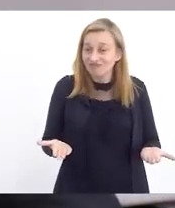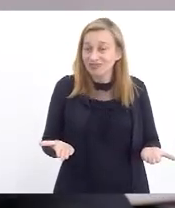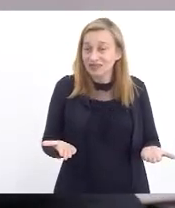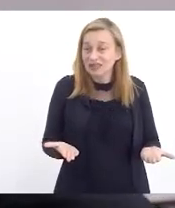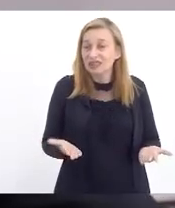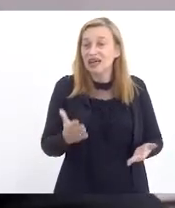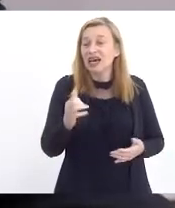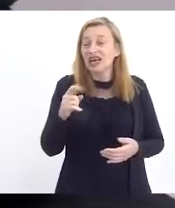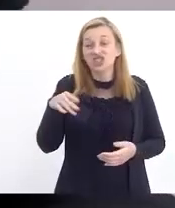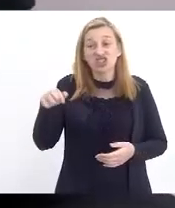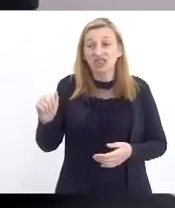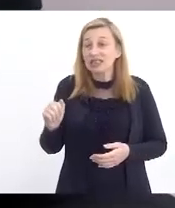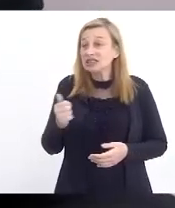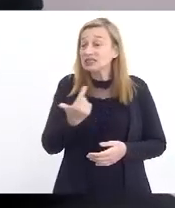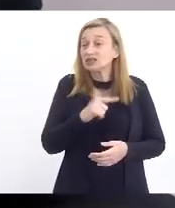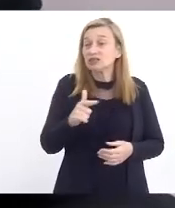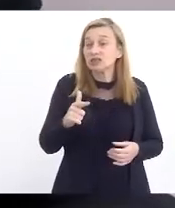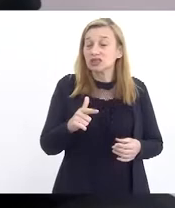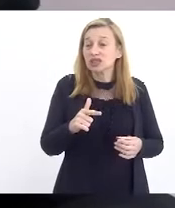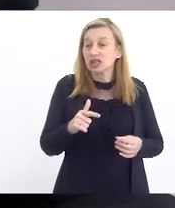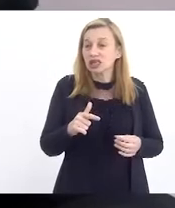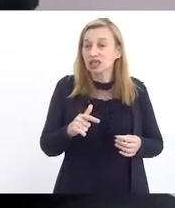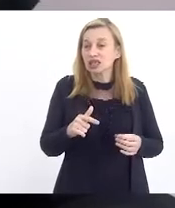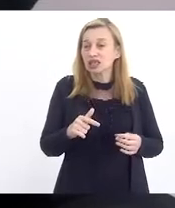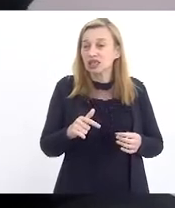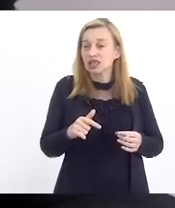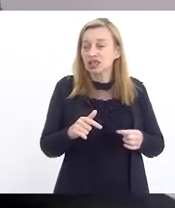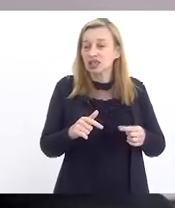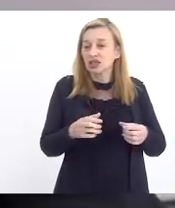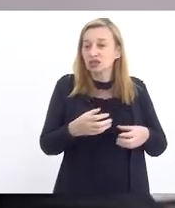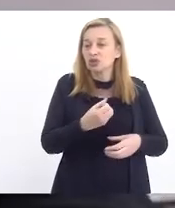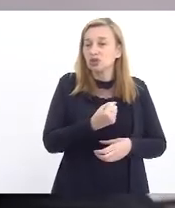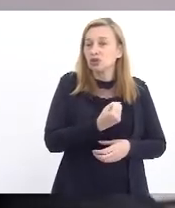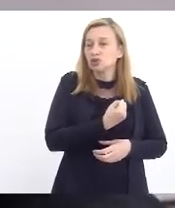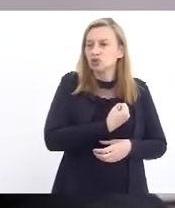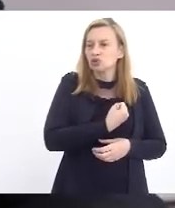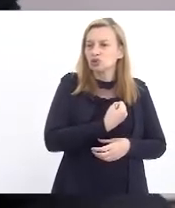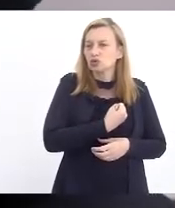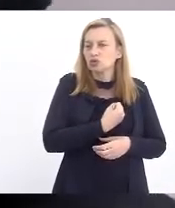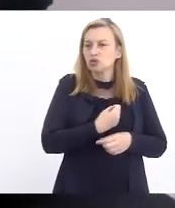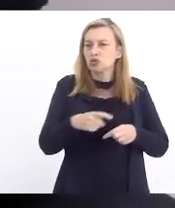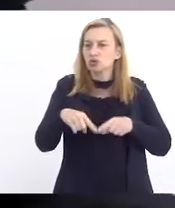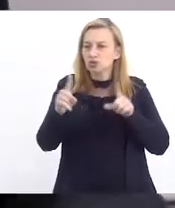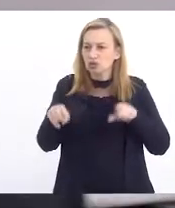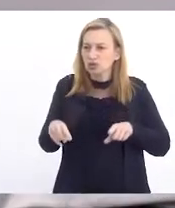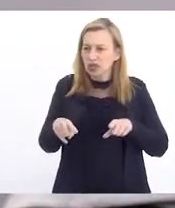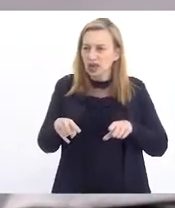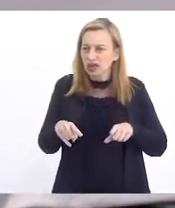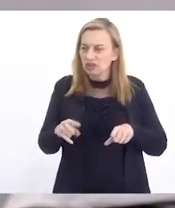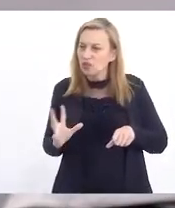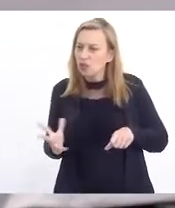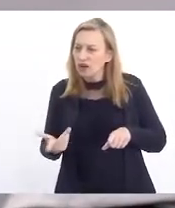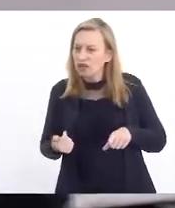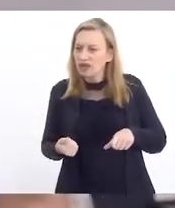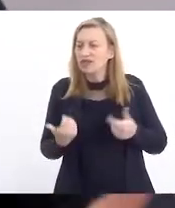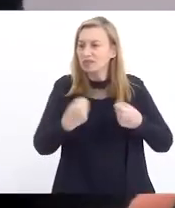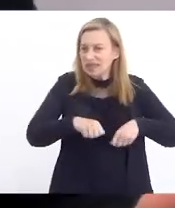A Genersa não tem quadros qualificados. Não tem. Tem que fazer concurso público.